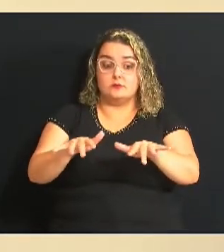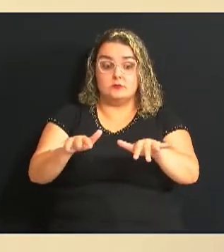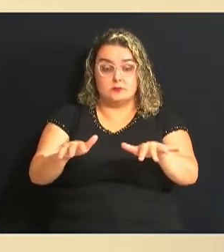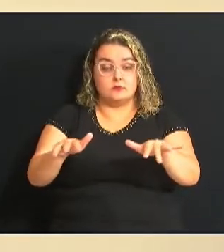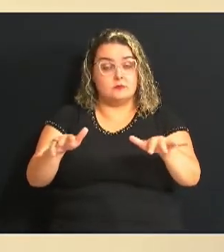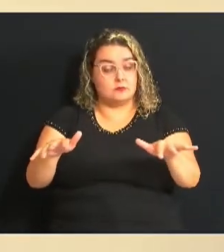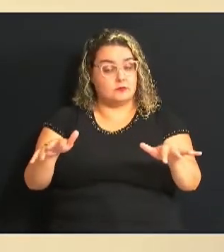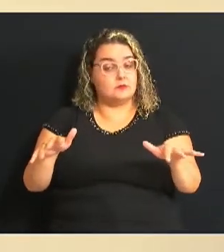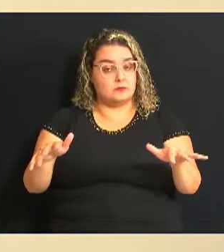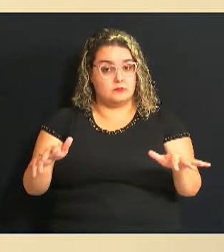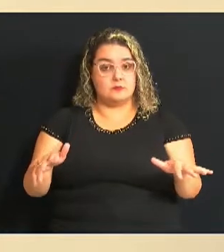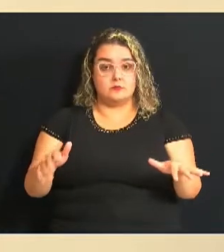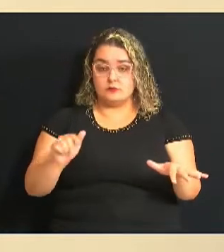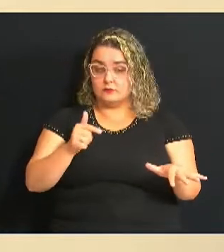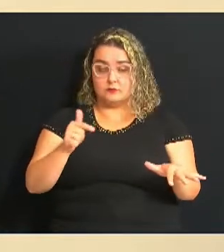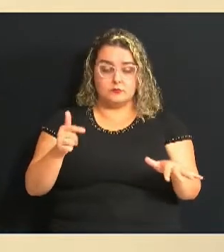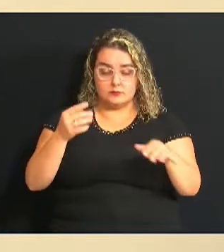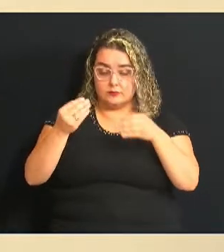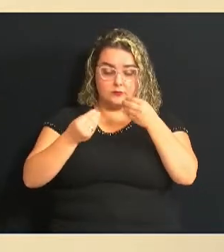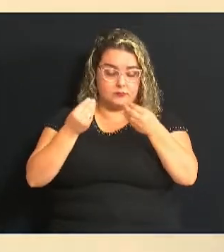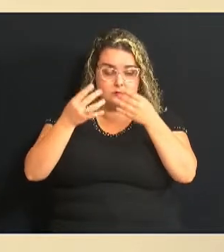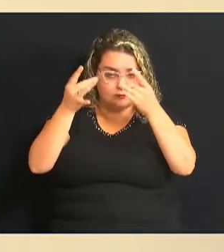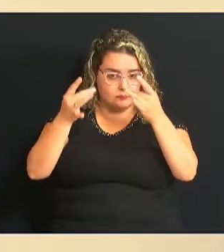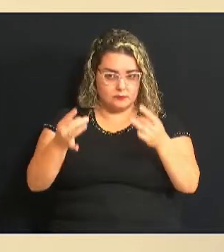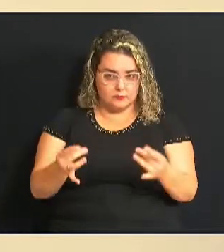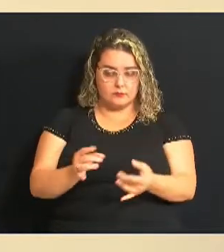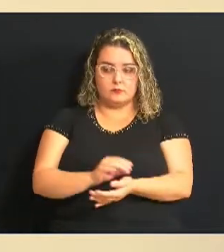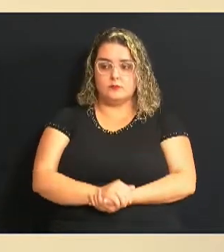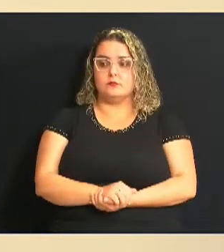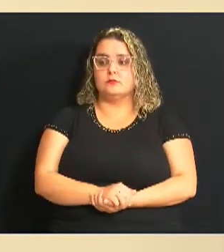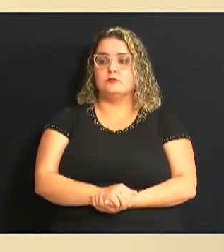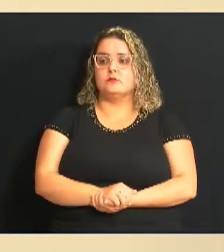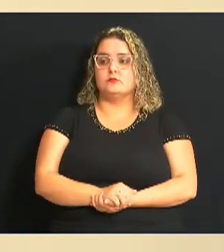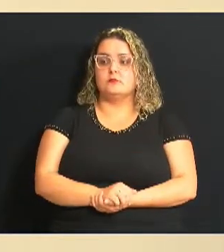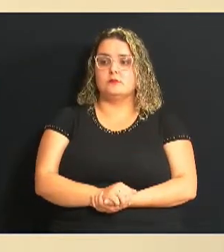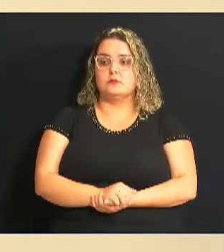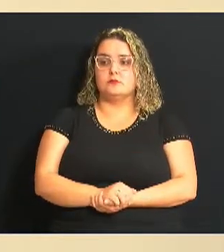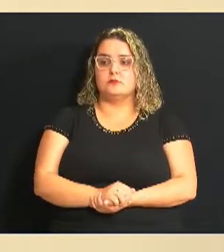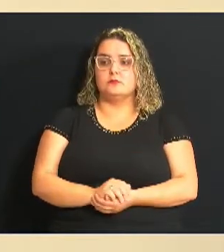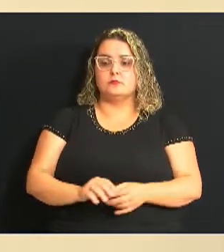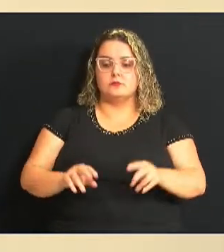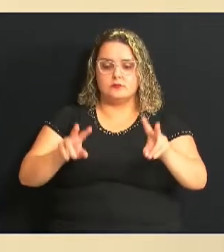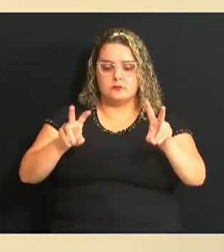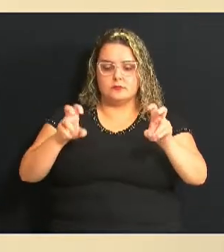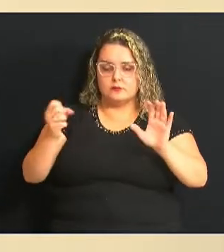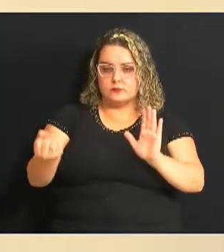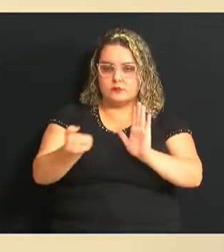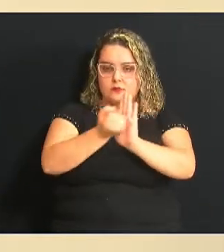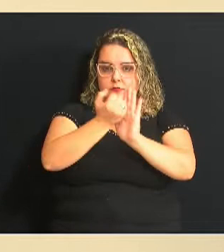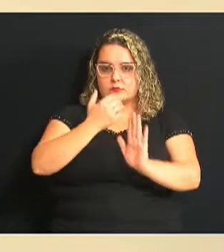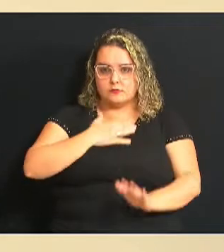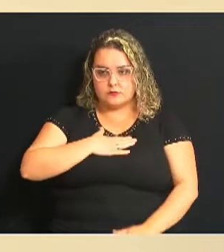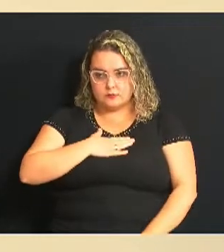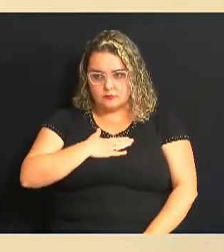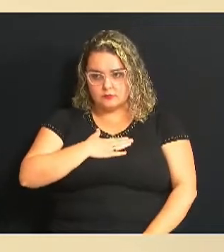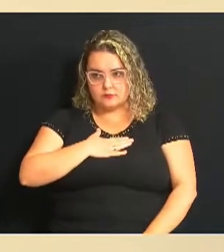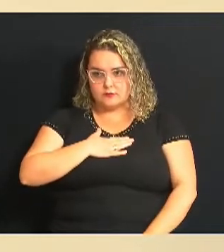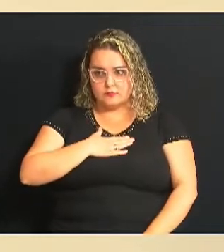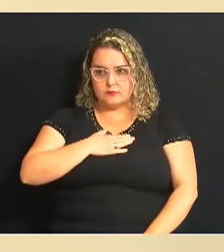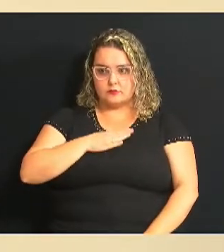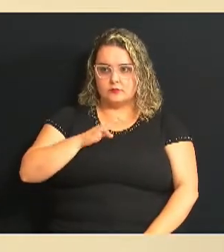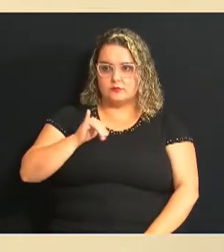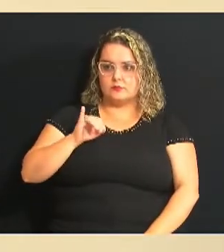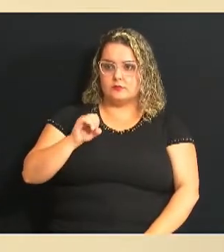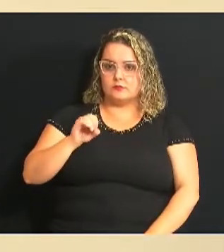realmente indescritíveis. A frase que mais me marca na biografia de